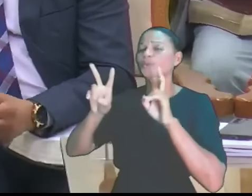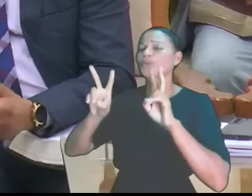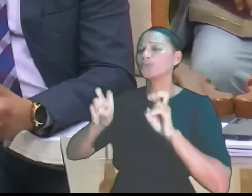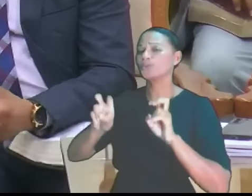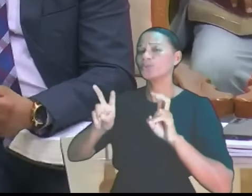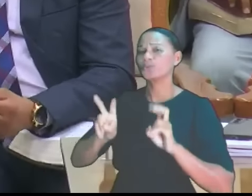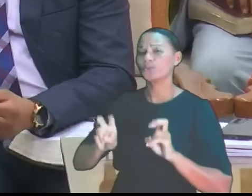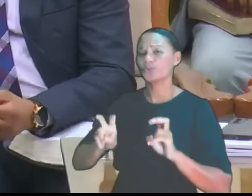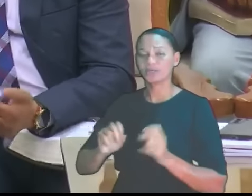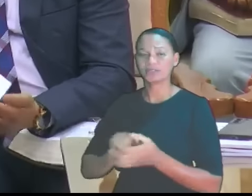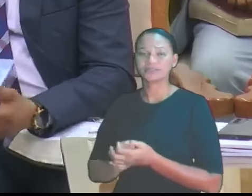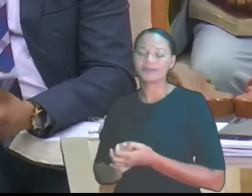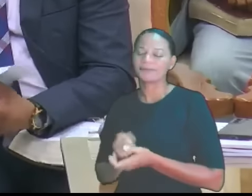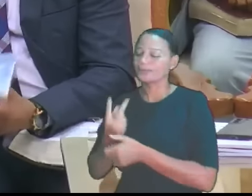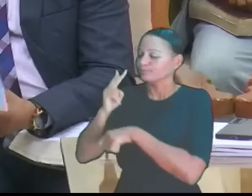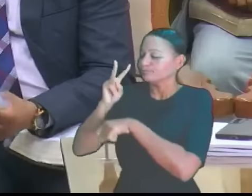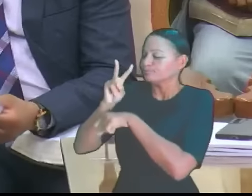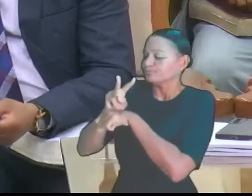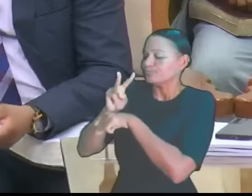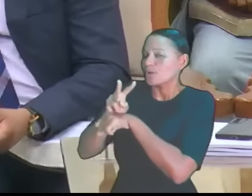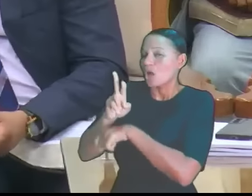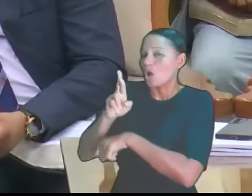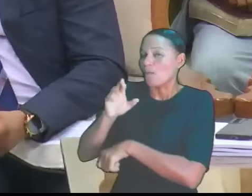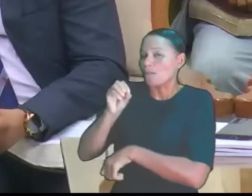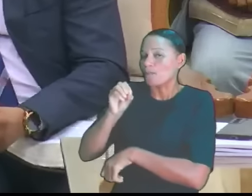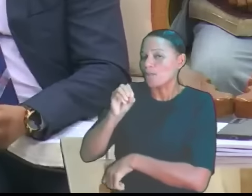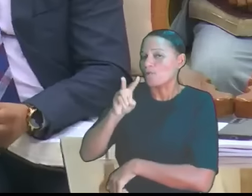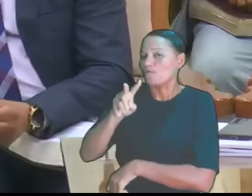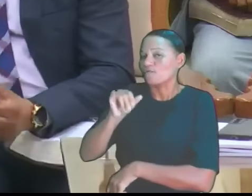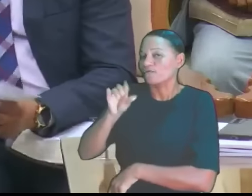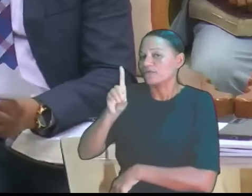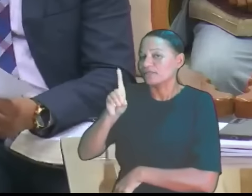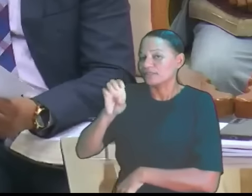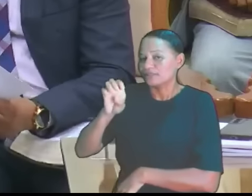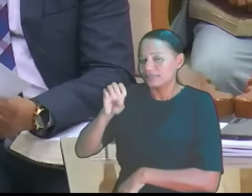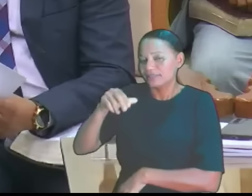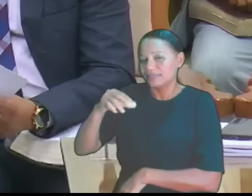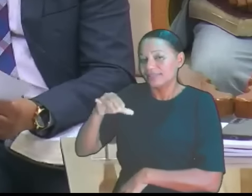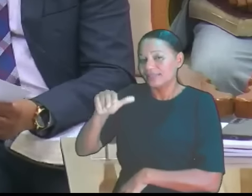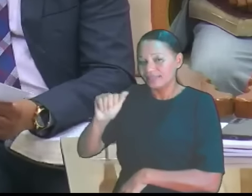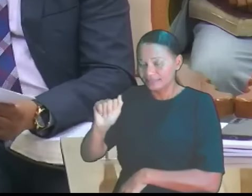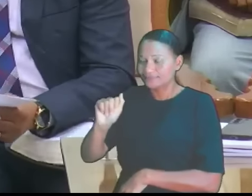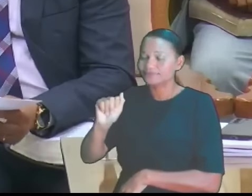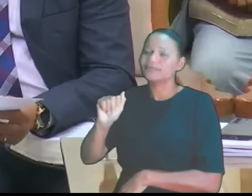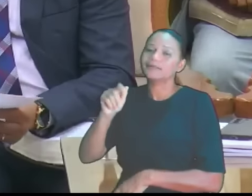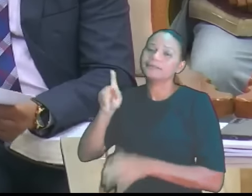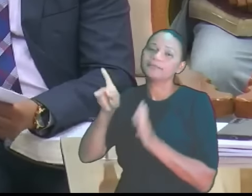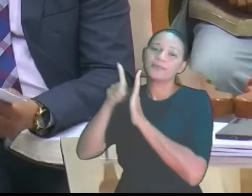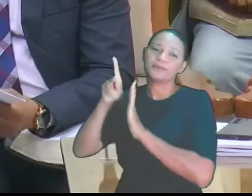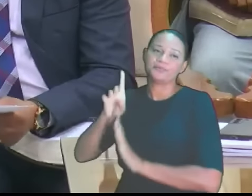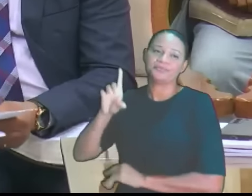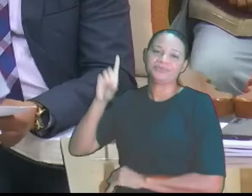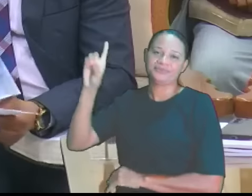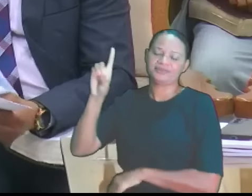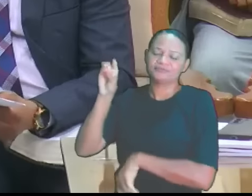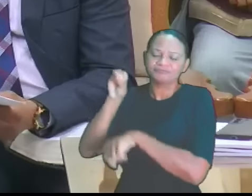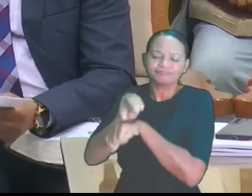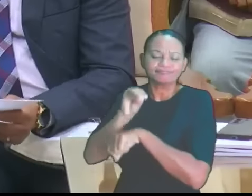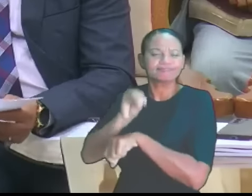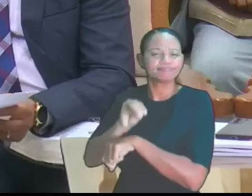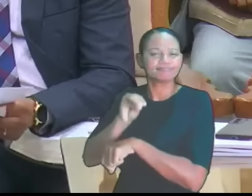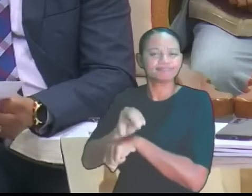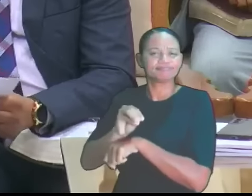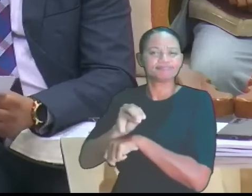providência de Deus. E é sobre esse aspecto que eu gostaria